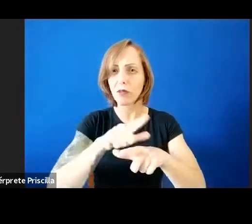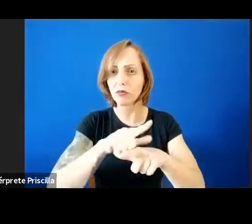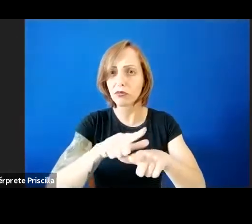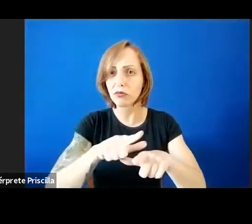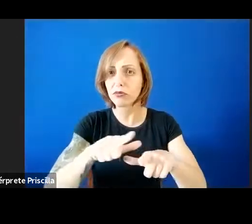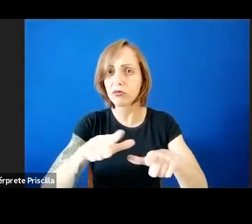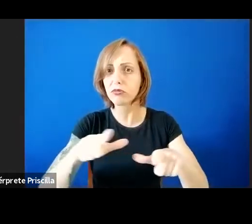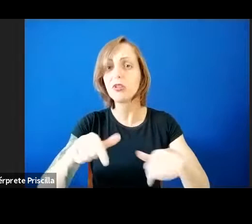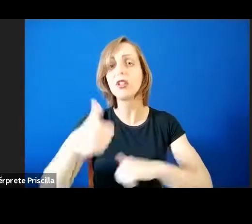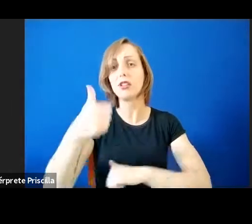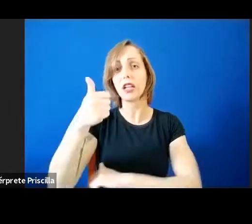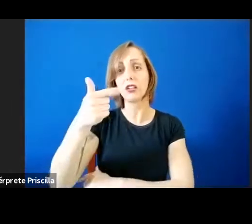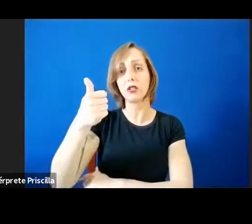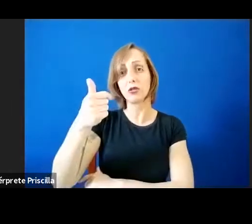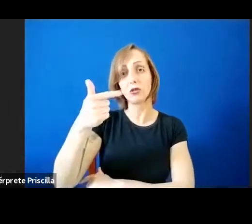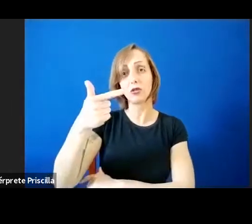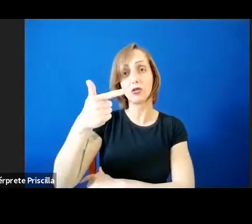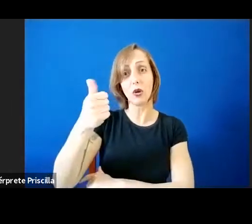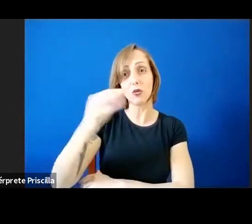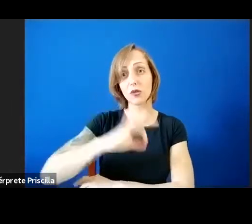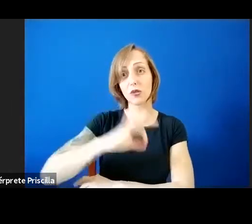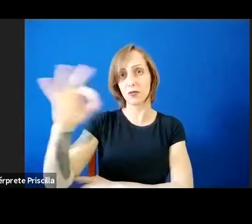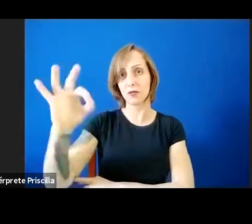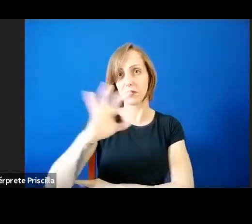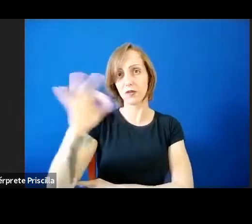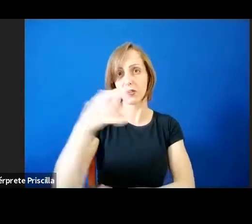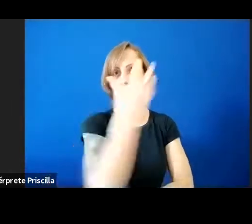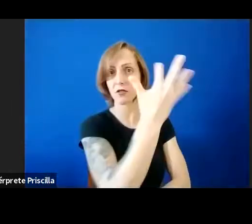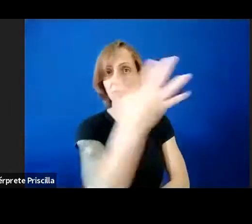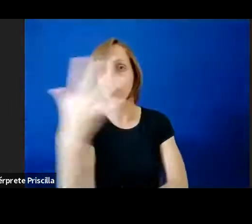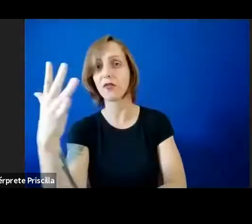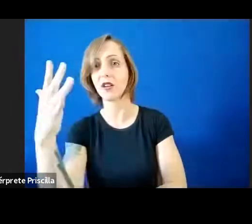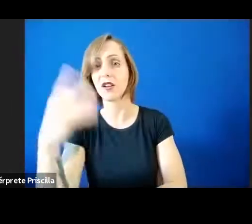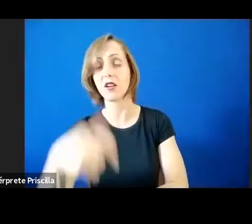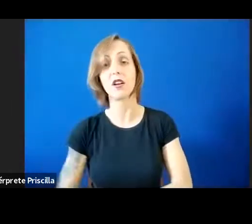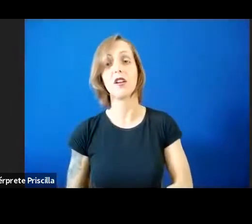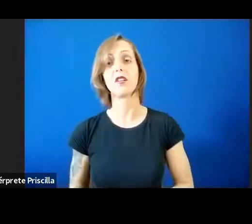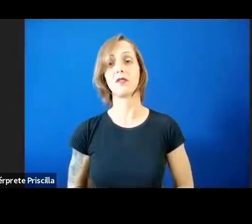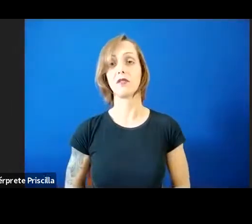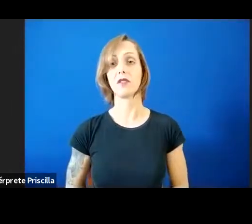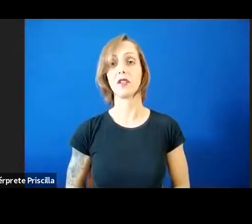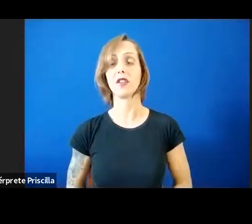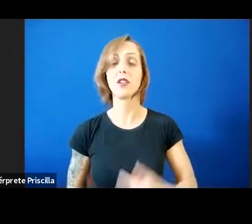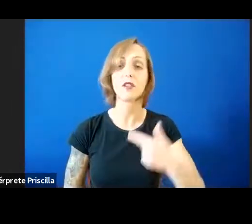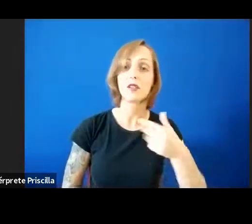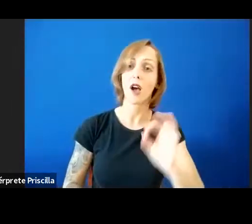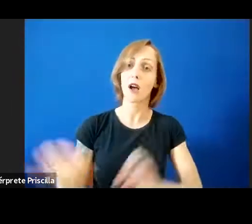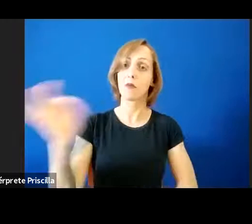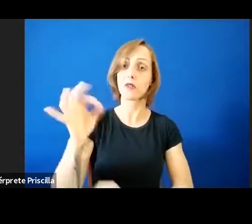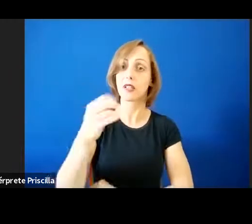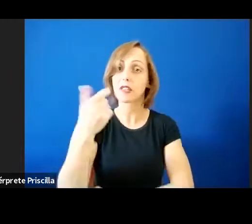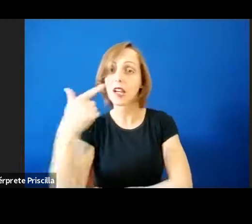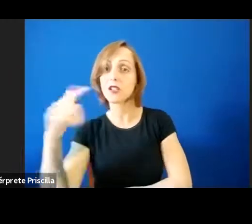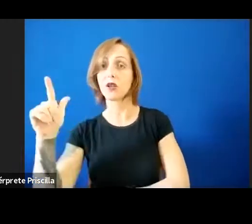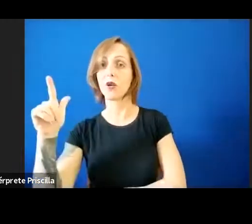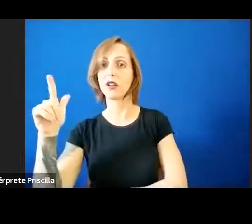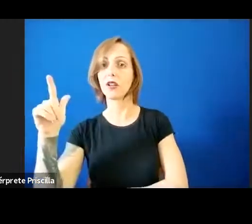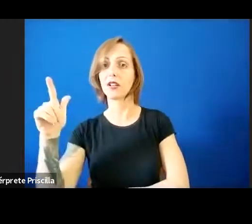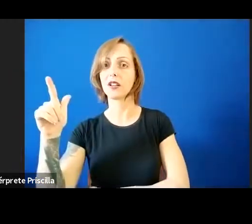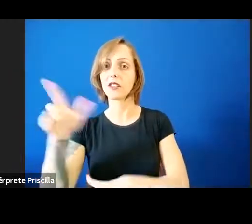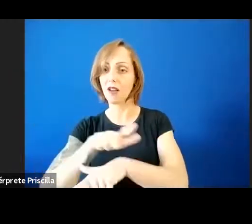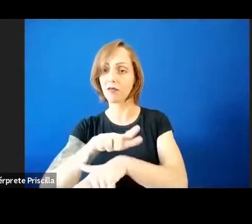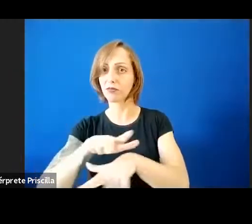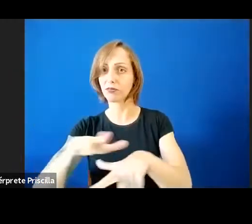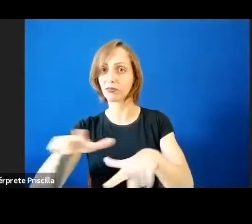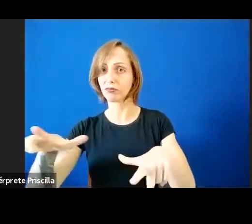da floresta da Mata Atlântica e o restante ela foi devastada. E aí a nossa